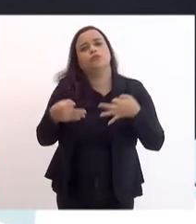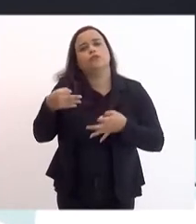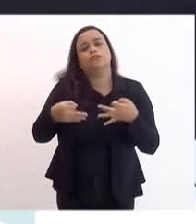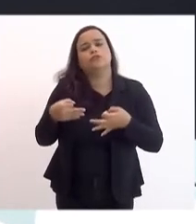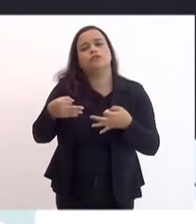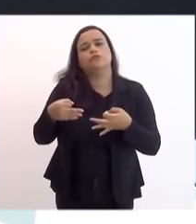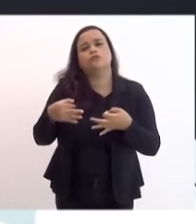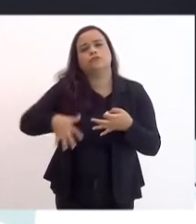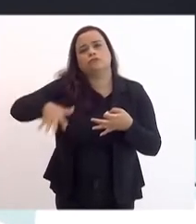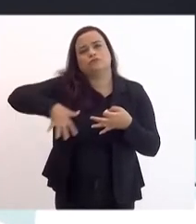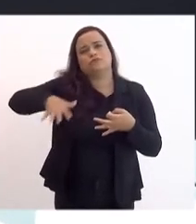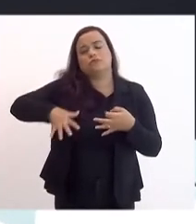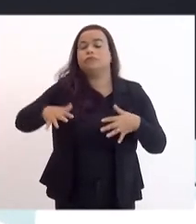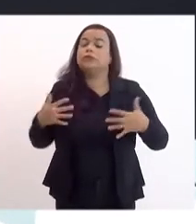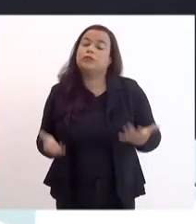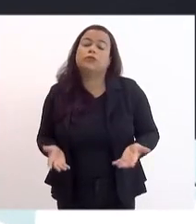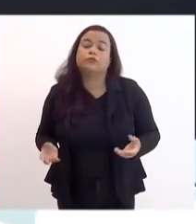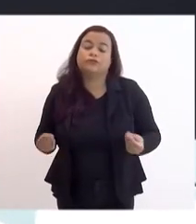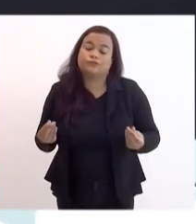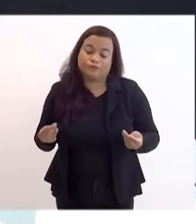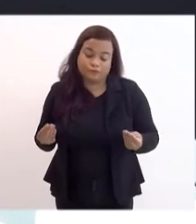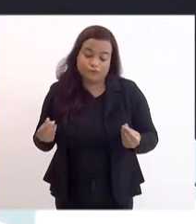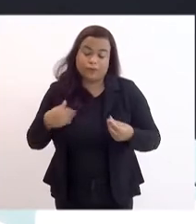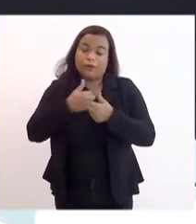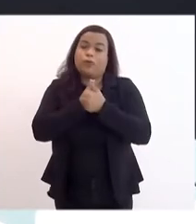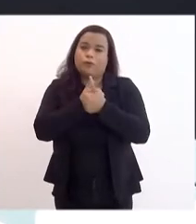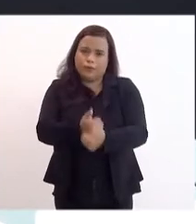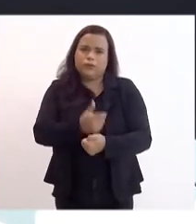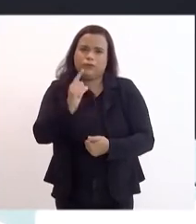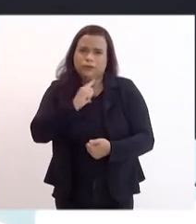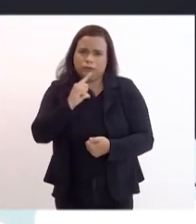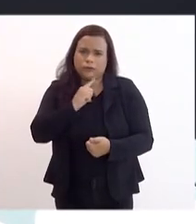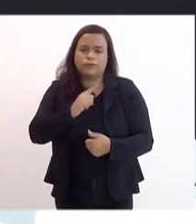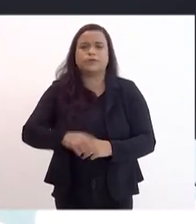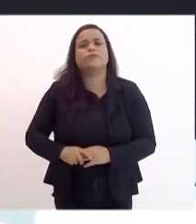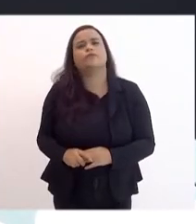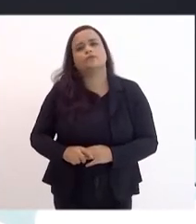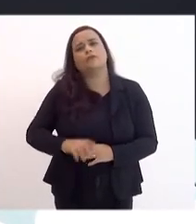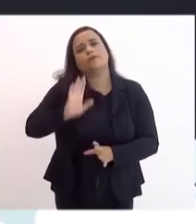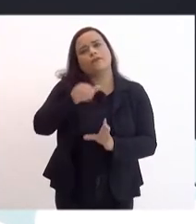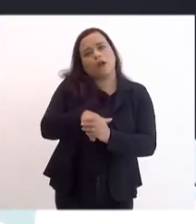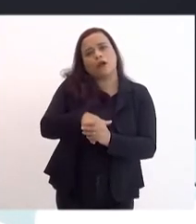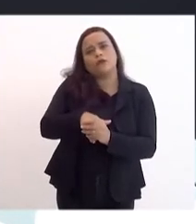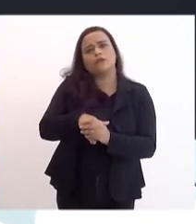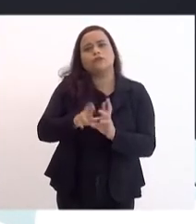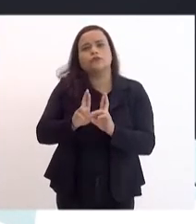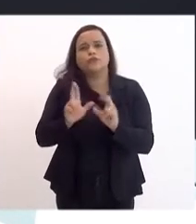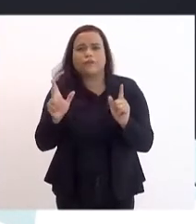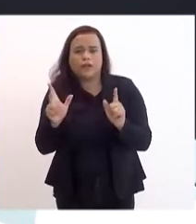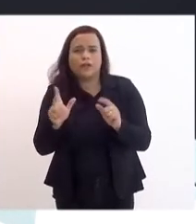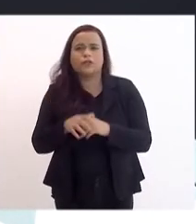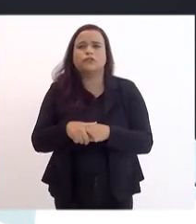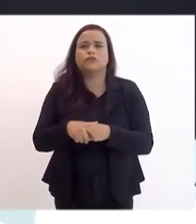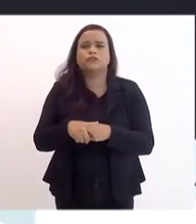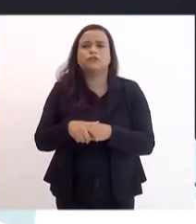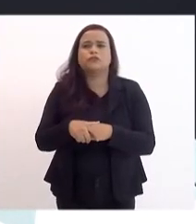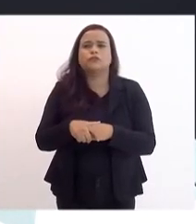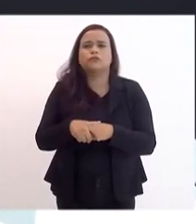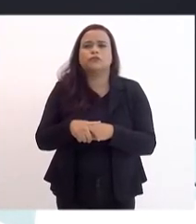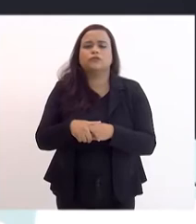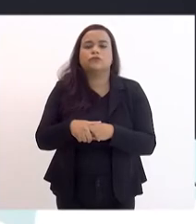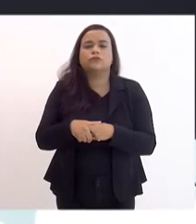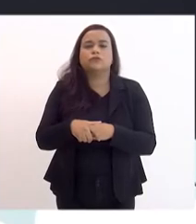Então, eu estou acompanhando aqui o voto divergente da deputada Mônica